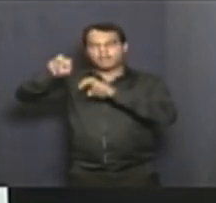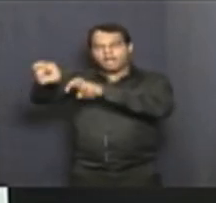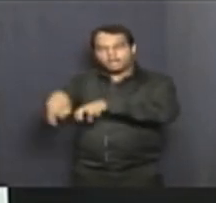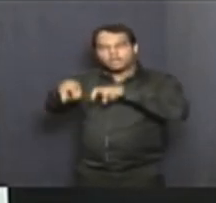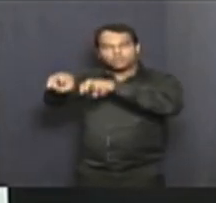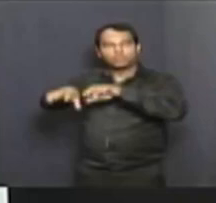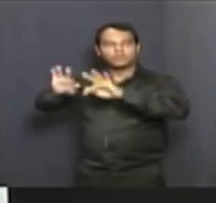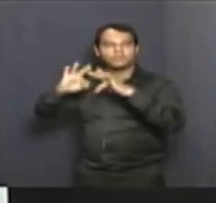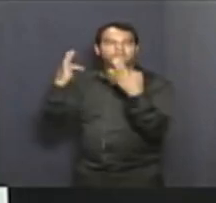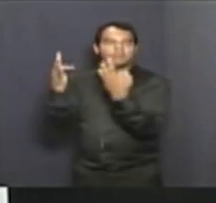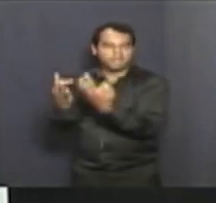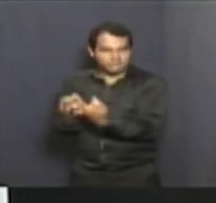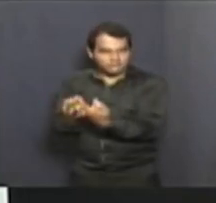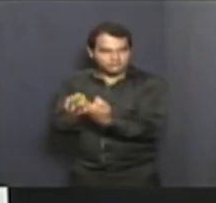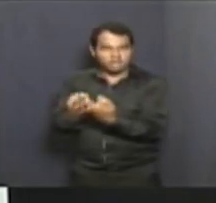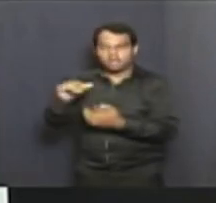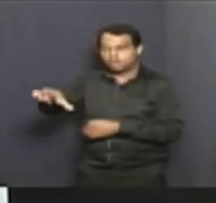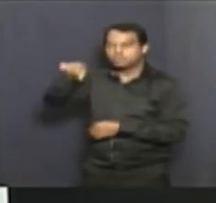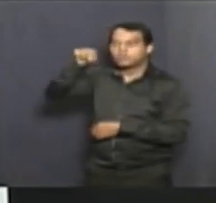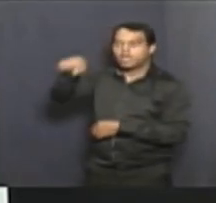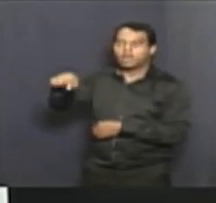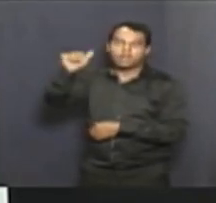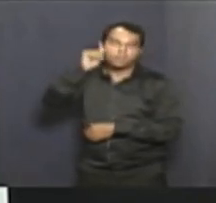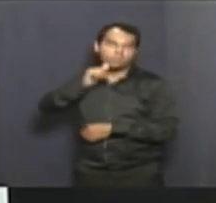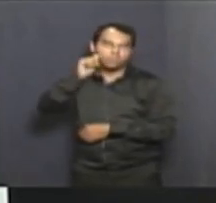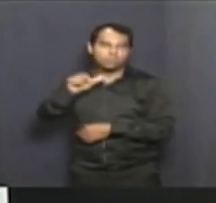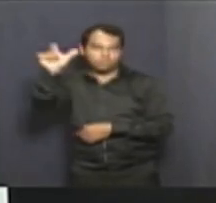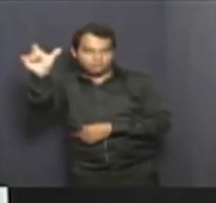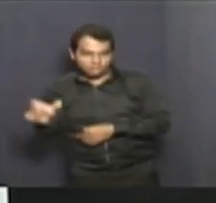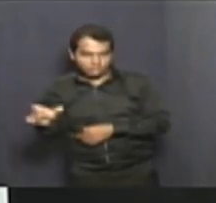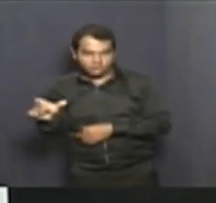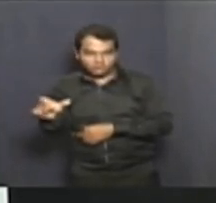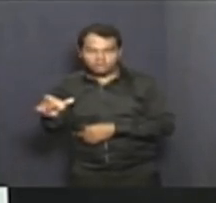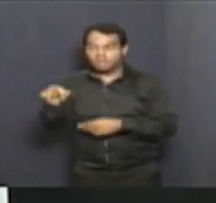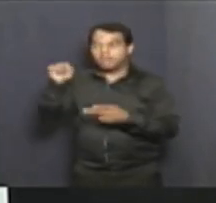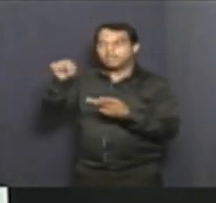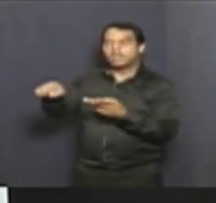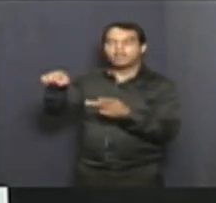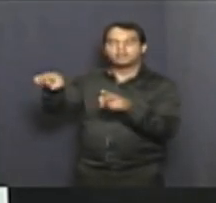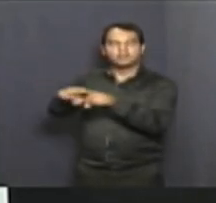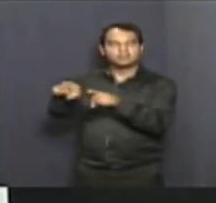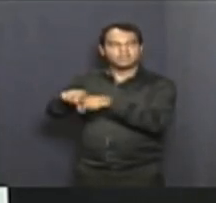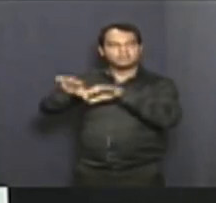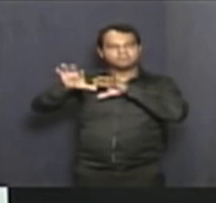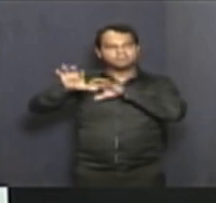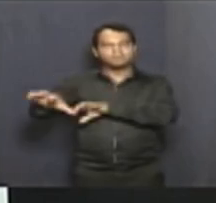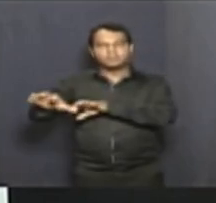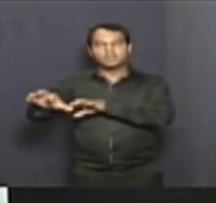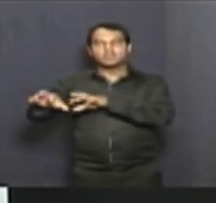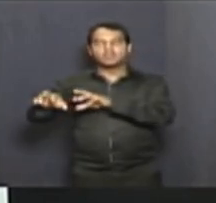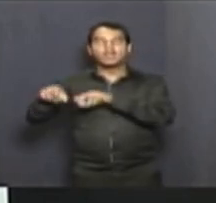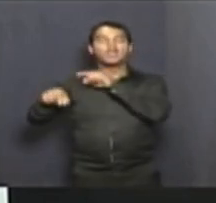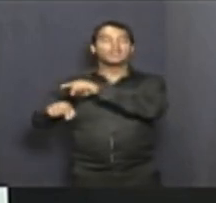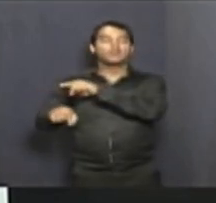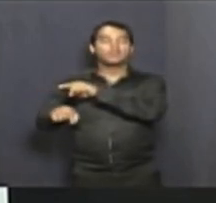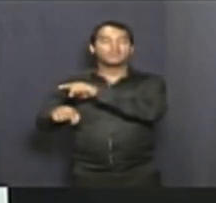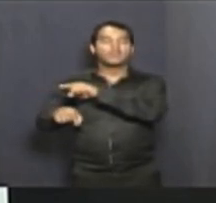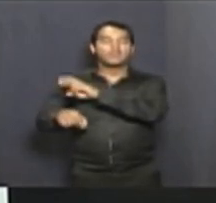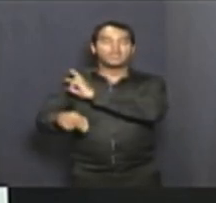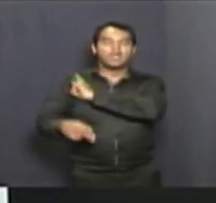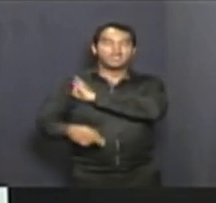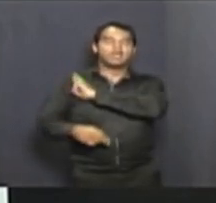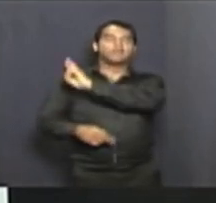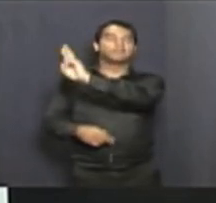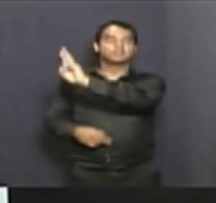escolhemos na condição de mulher e também na condição de representar um